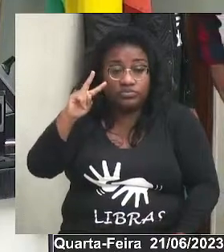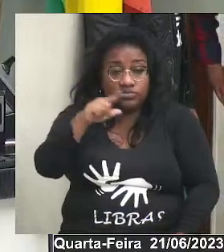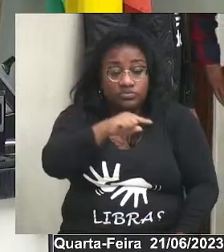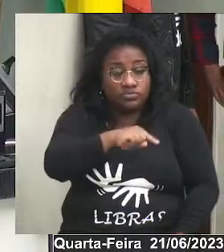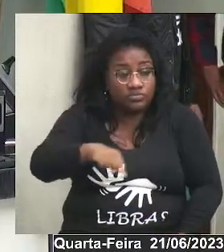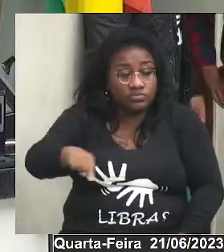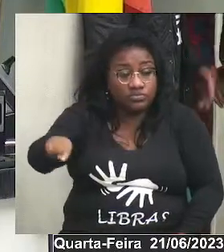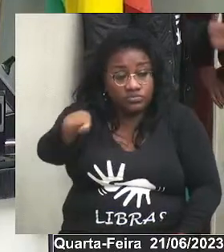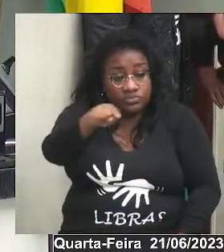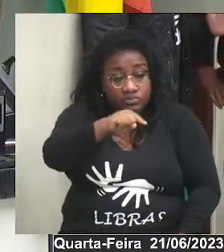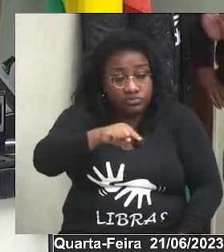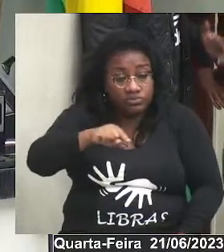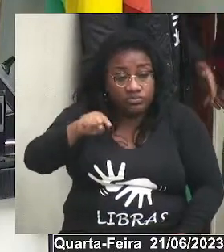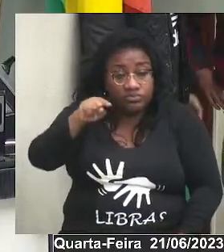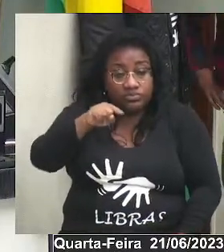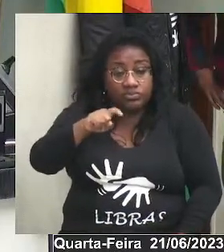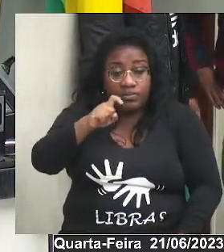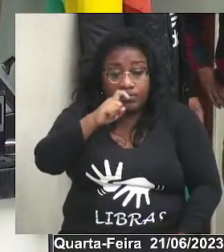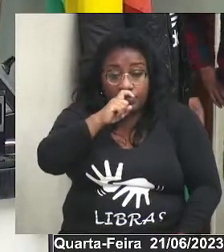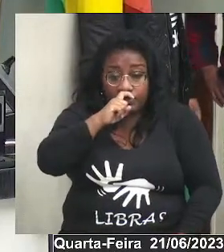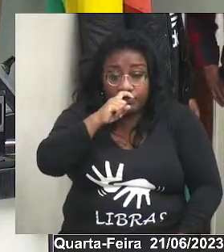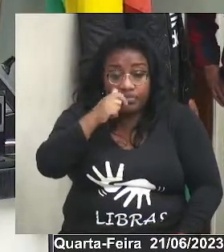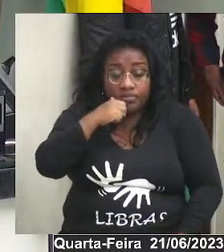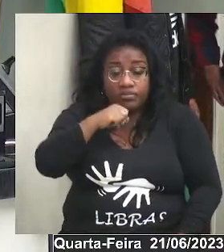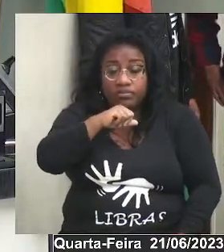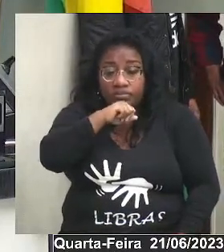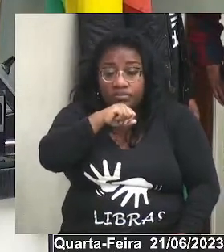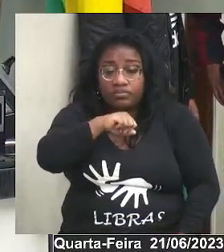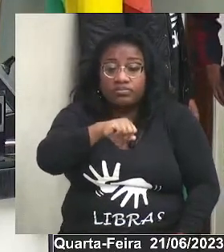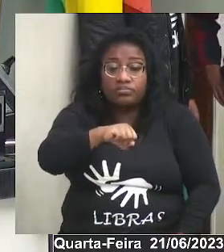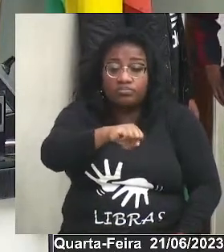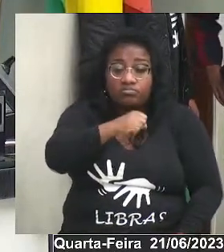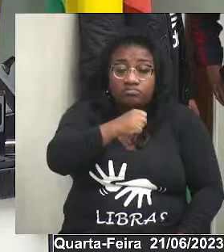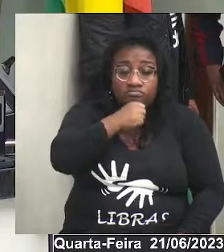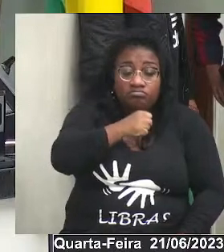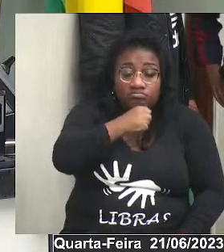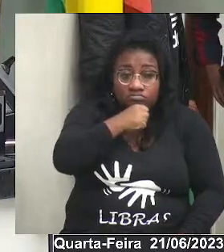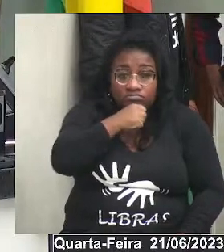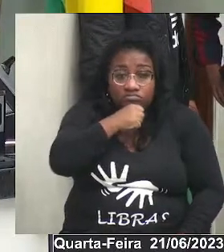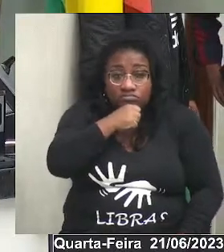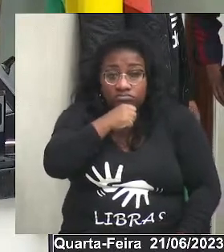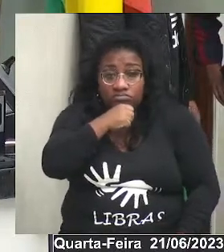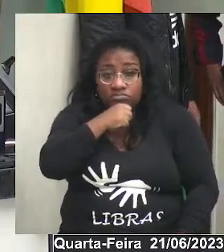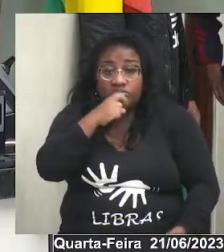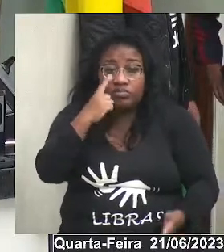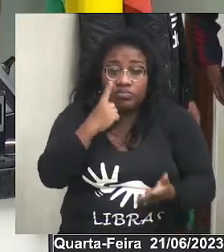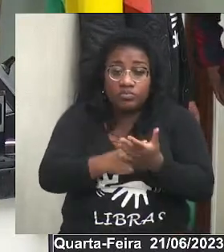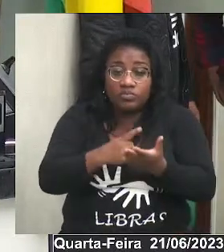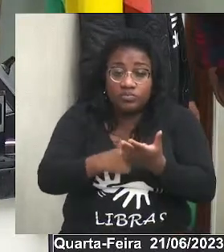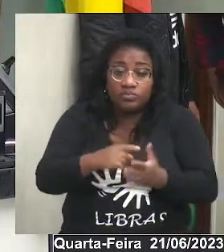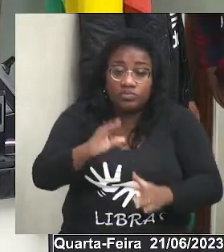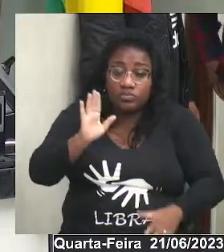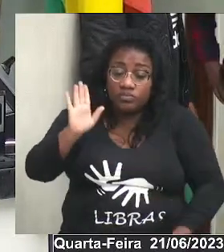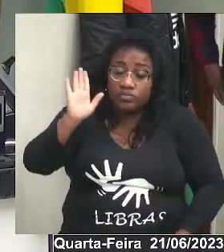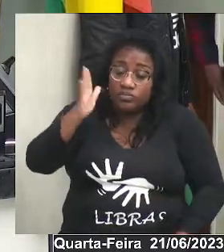quem fez a história foi vocês, foi pai de vocês, avós de vocês estão aí. Eu reafirmo o meu compromisso, que eu